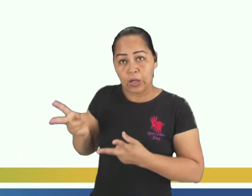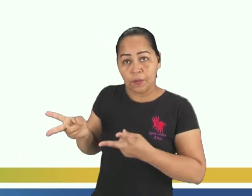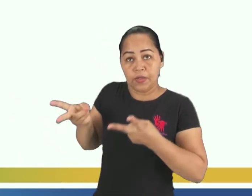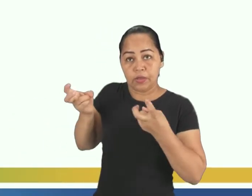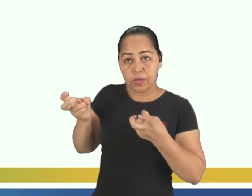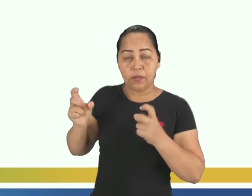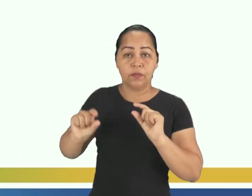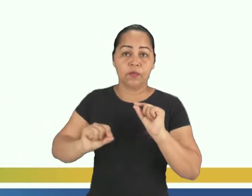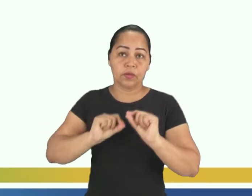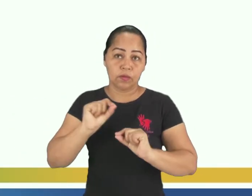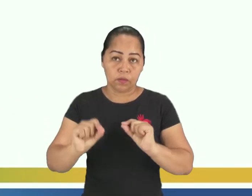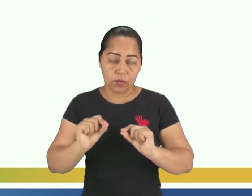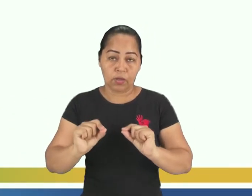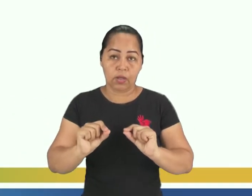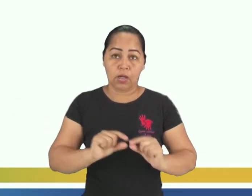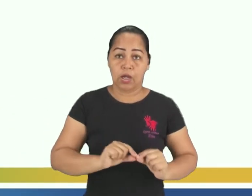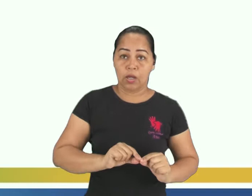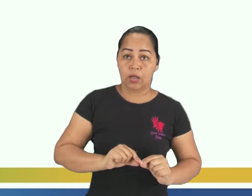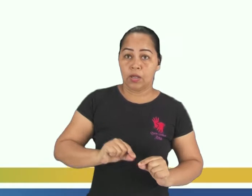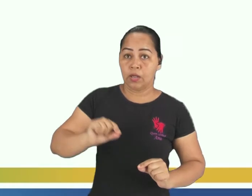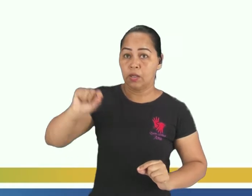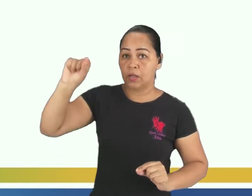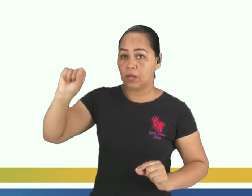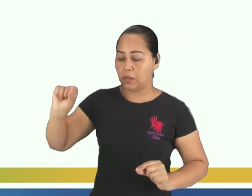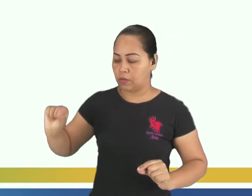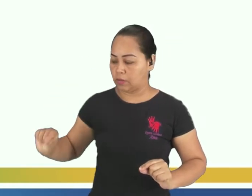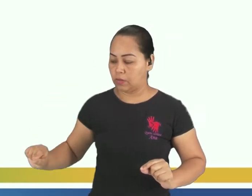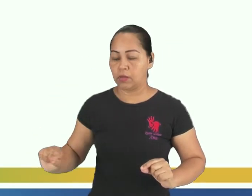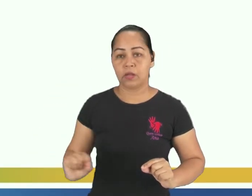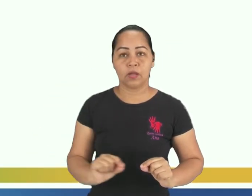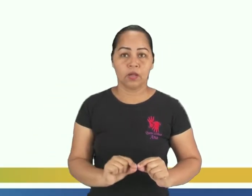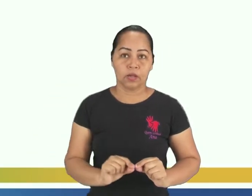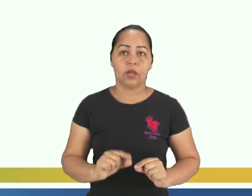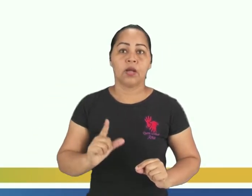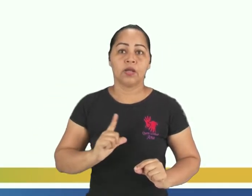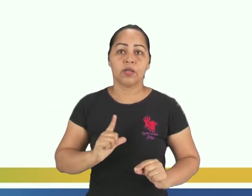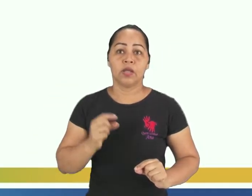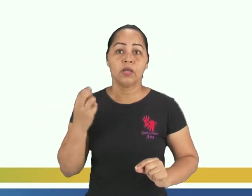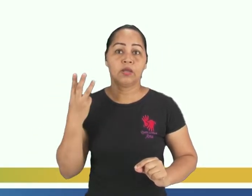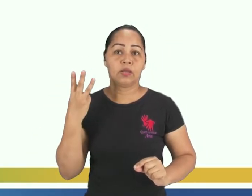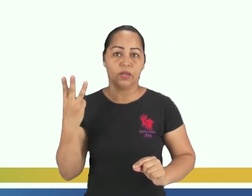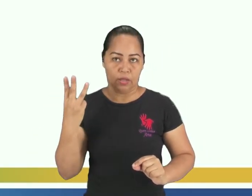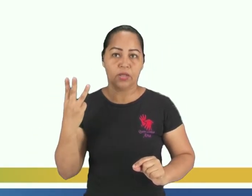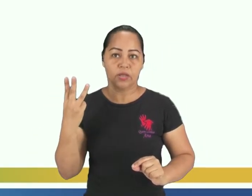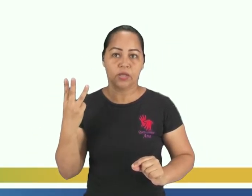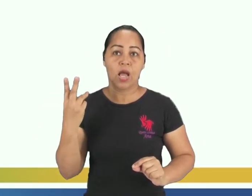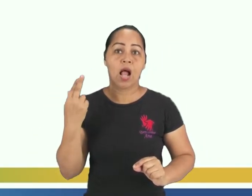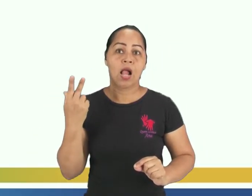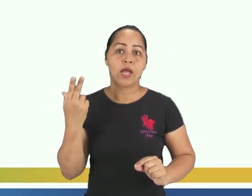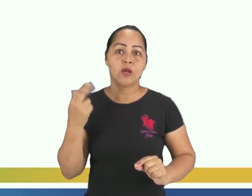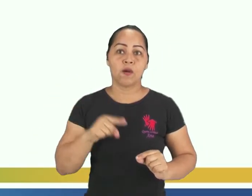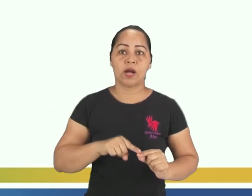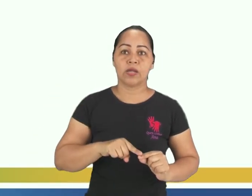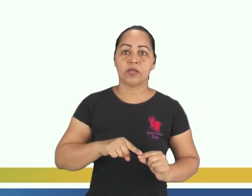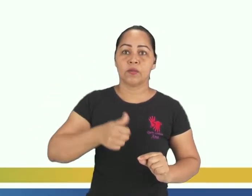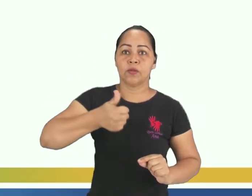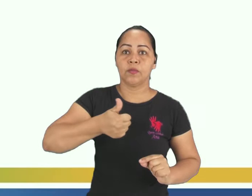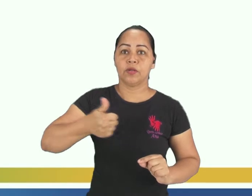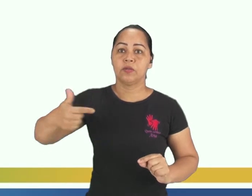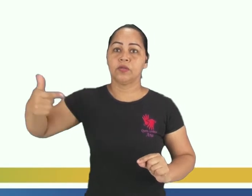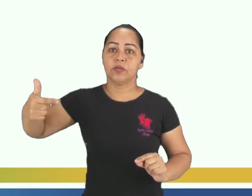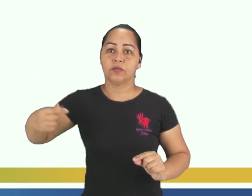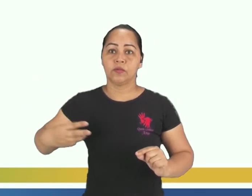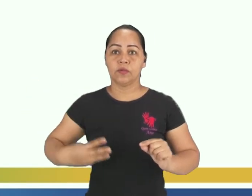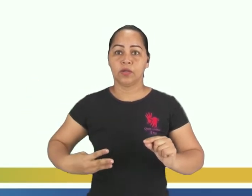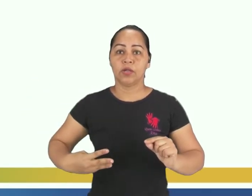que o formato desse terreno é um triângulo equilátero. Portanto, nós temos 3 lados com a mesma medida. Por isso, o perímetro foi dividido